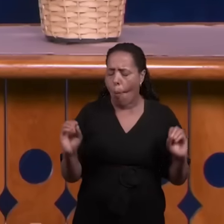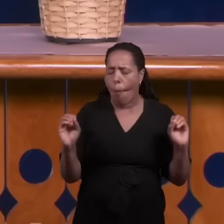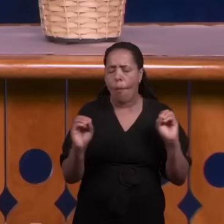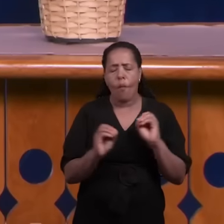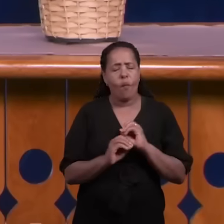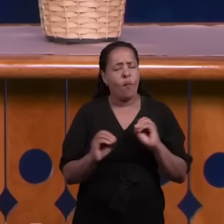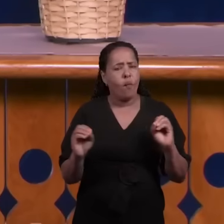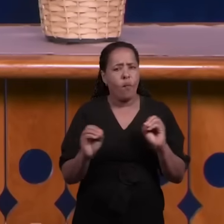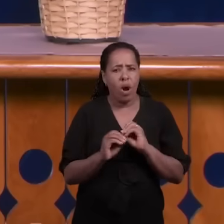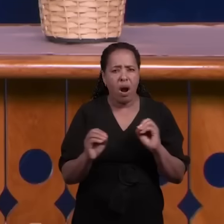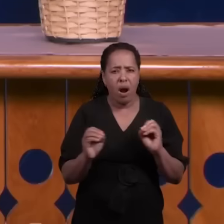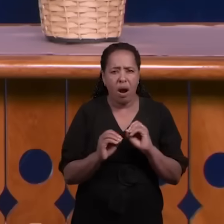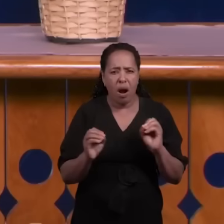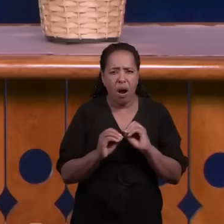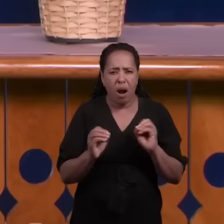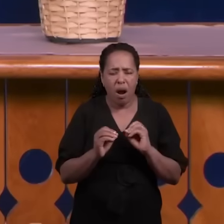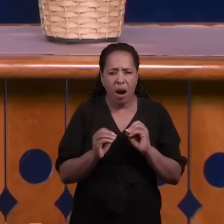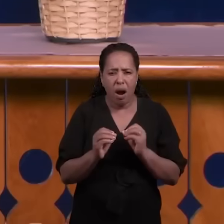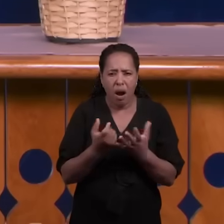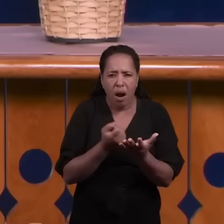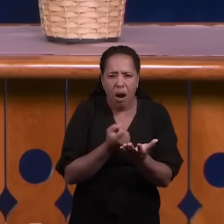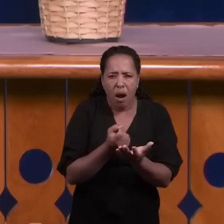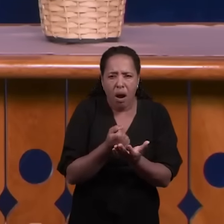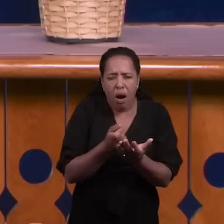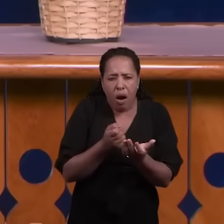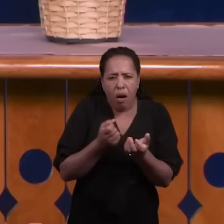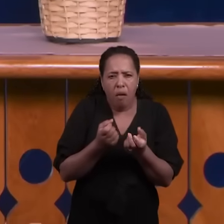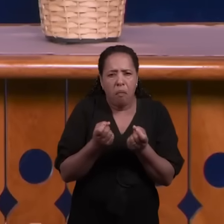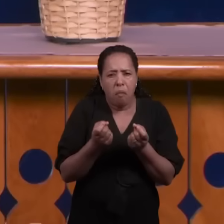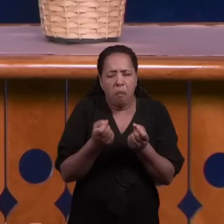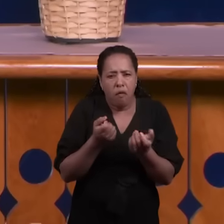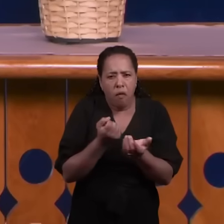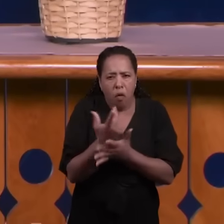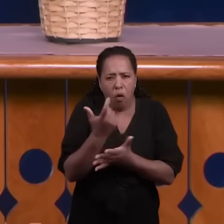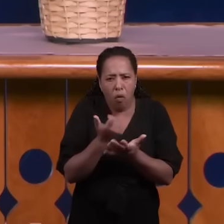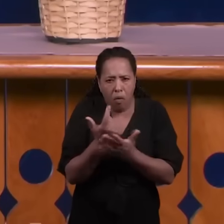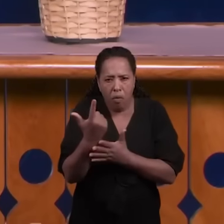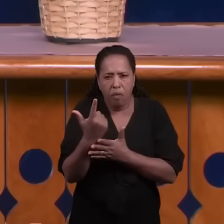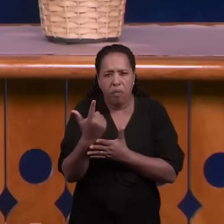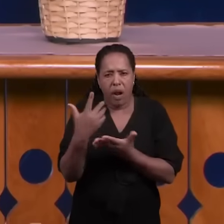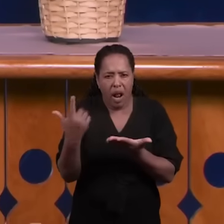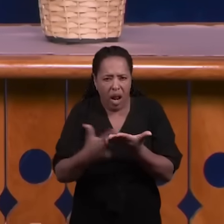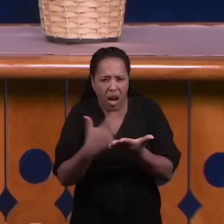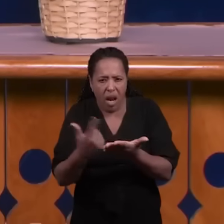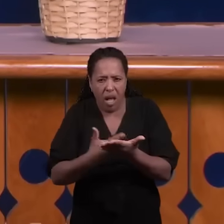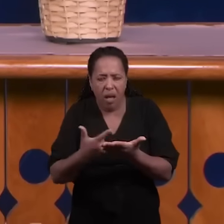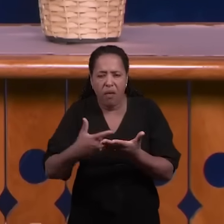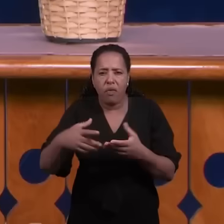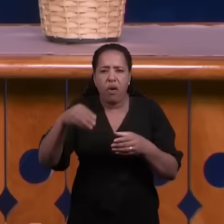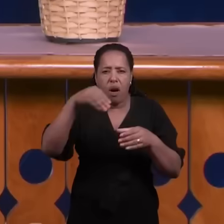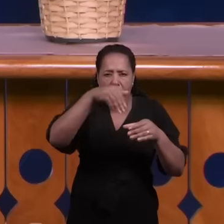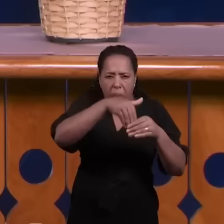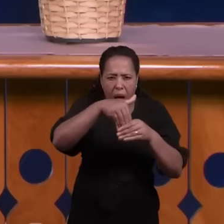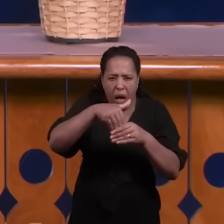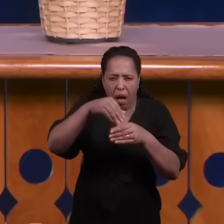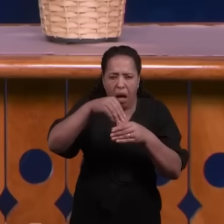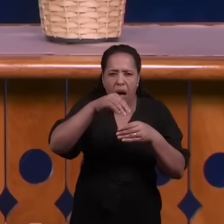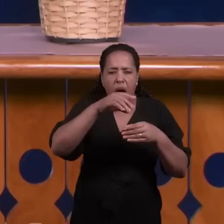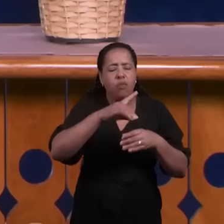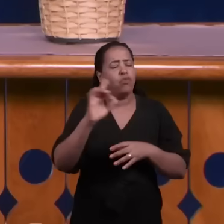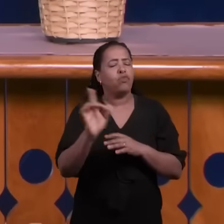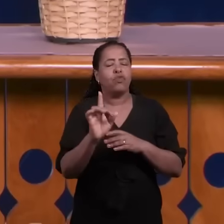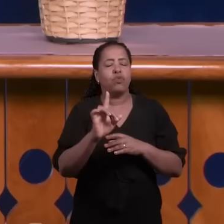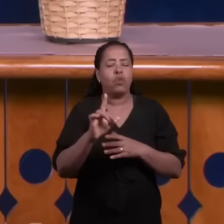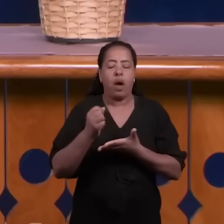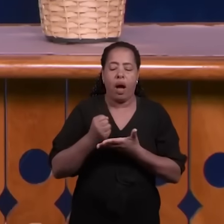pagar nada pela ligação, você não vai ser constrangido a comprar um livro, fazer uma oferta, nada. Você vai